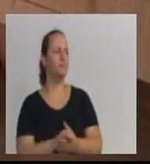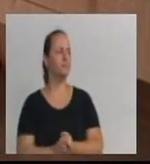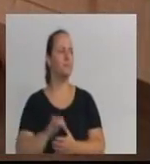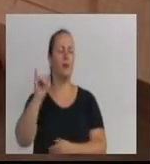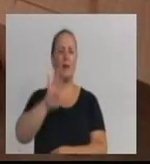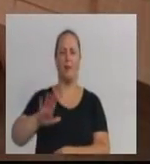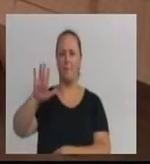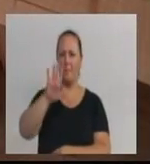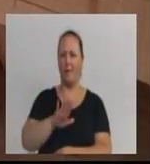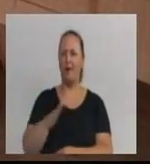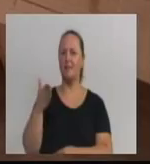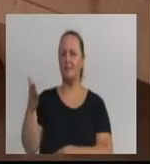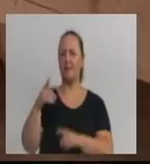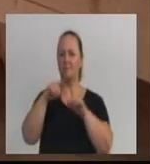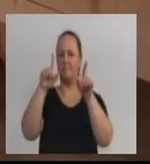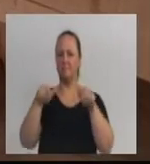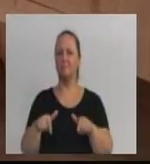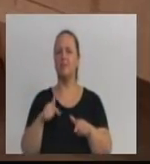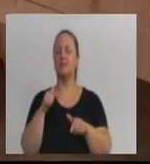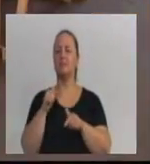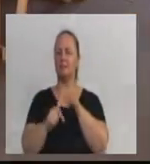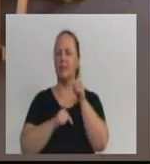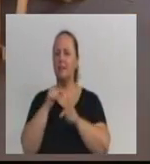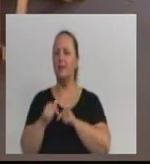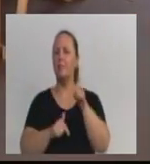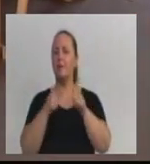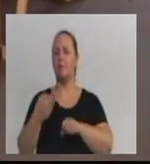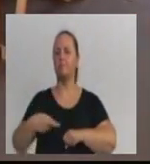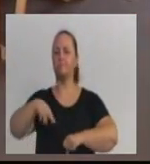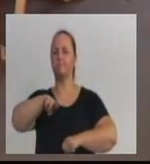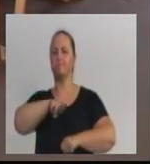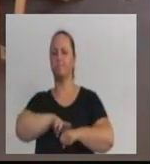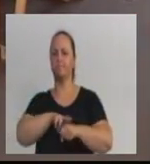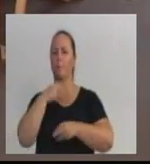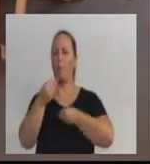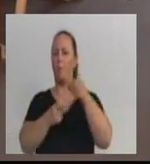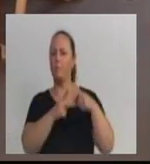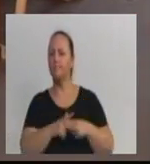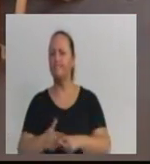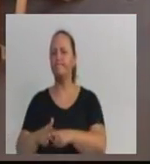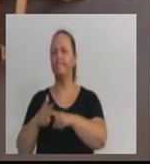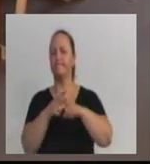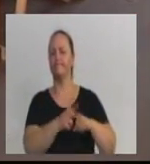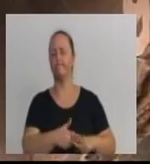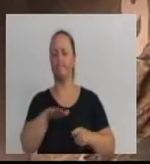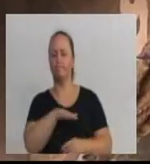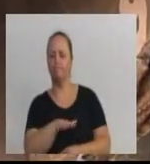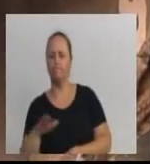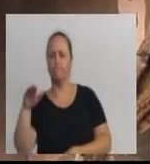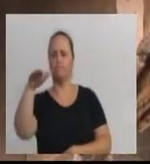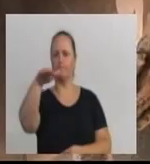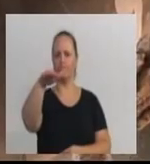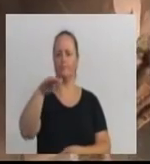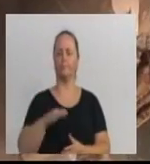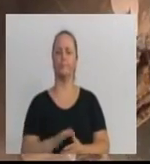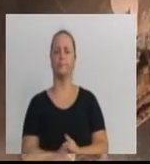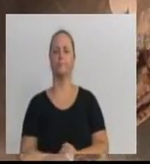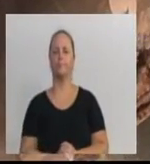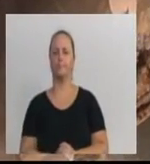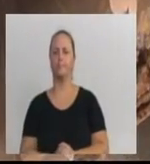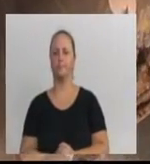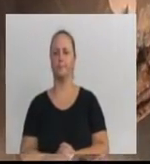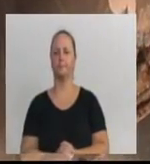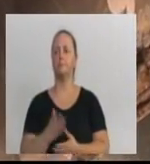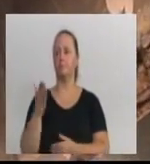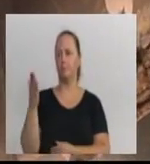trabalhando na recuperação desse importante viaduto, dessa importante via do nosso município. Agradeço, TVL,